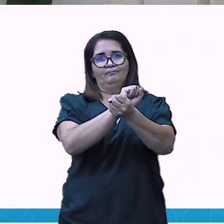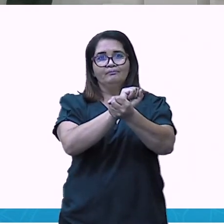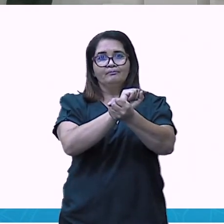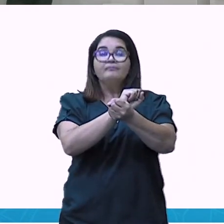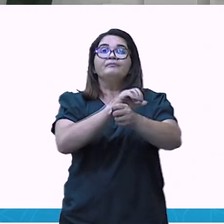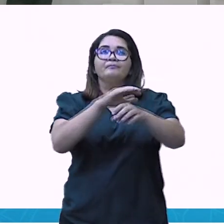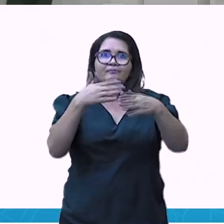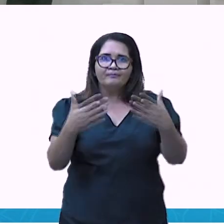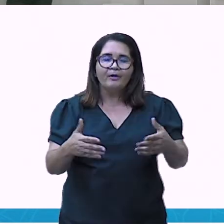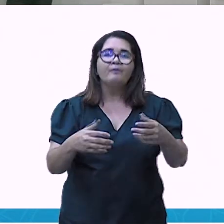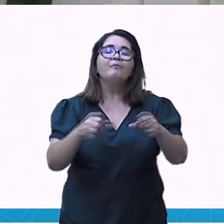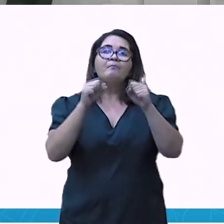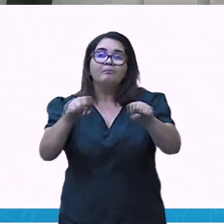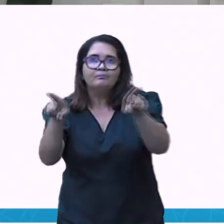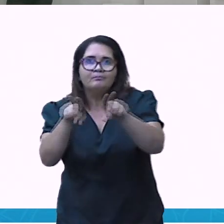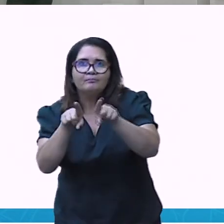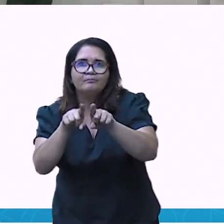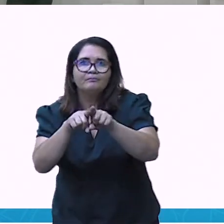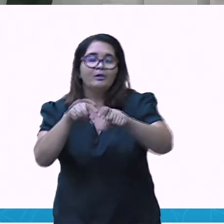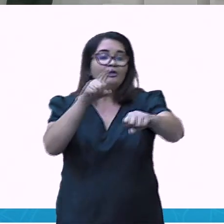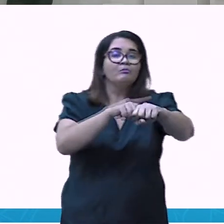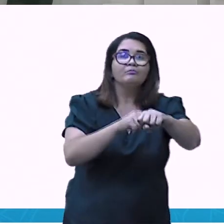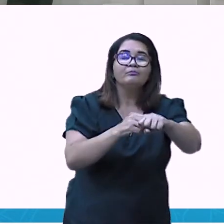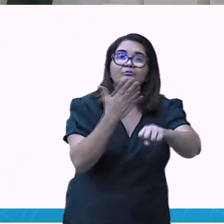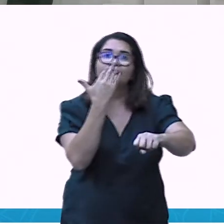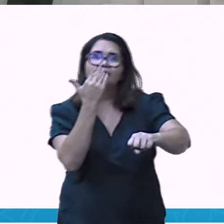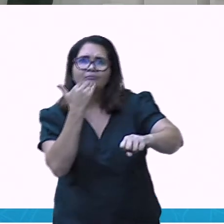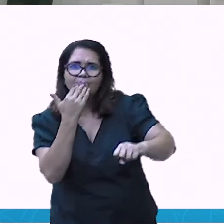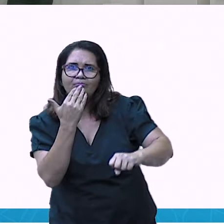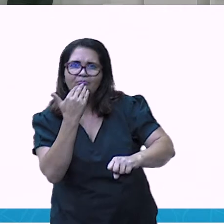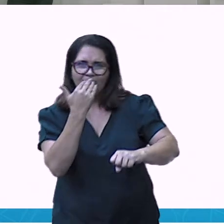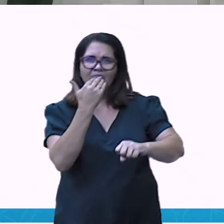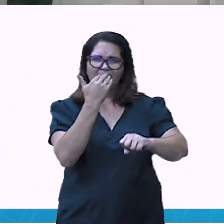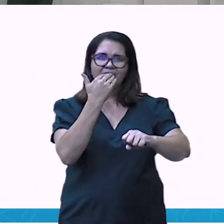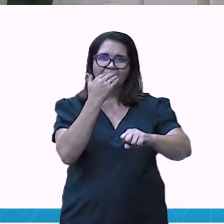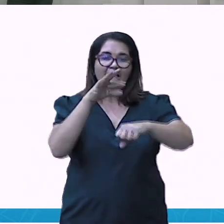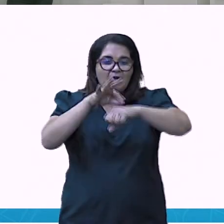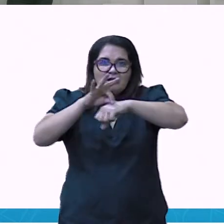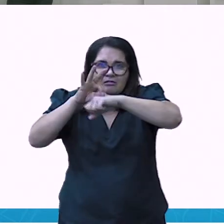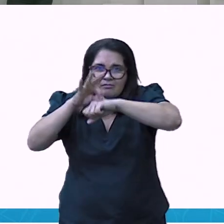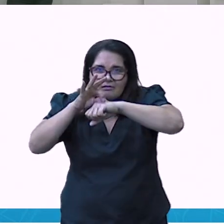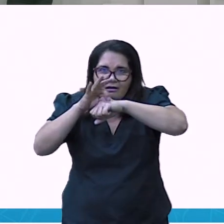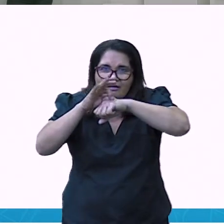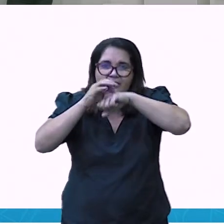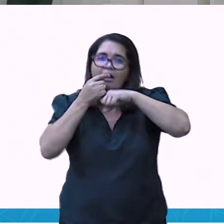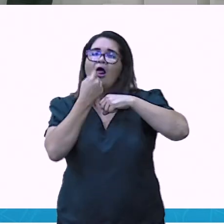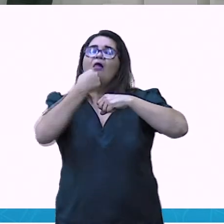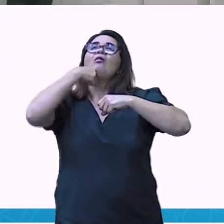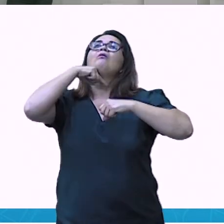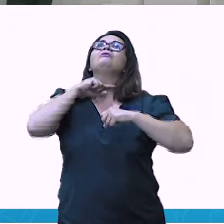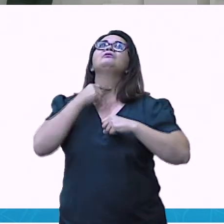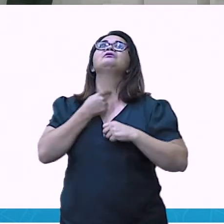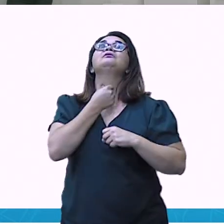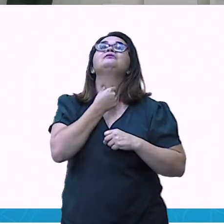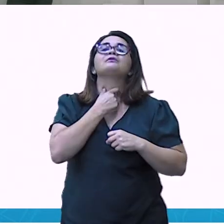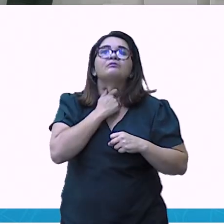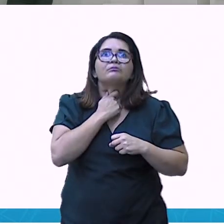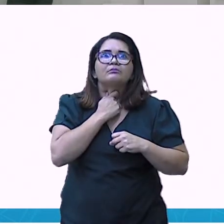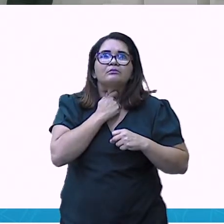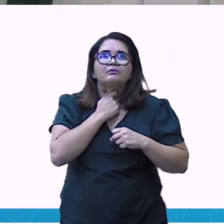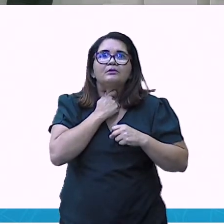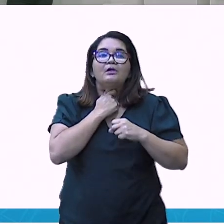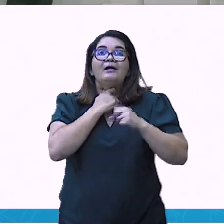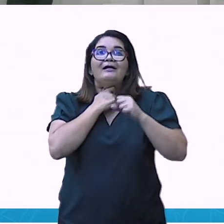pode obstruir completamente a entrada de ar para os pulmões dessa criança, causando, né, ele vai